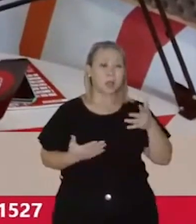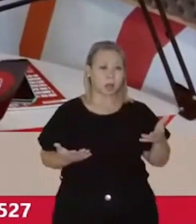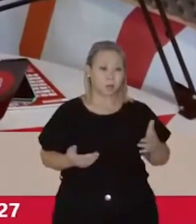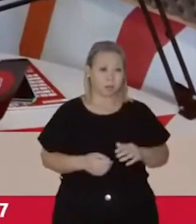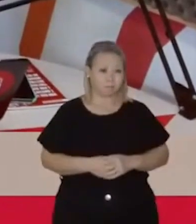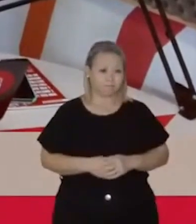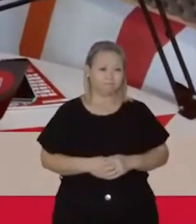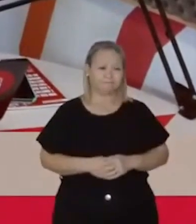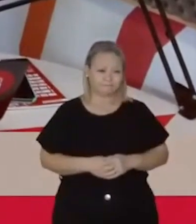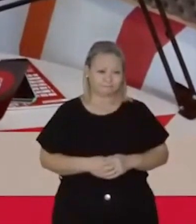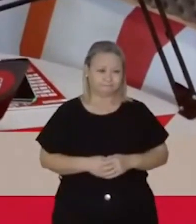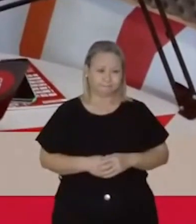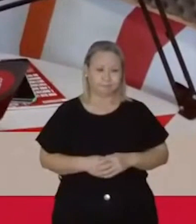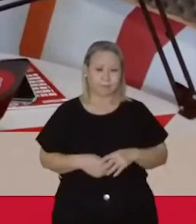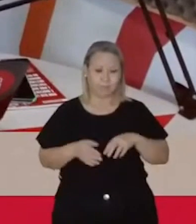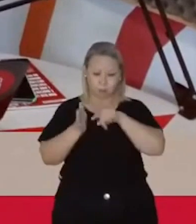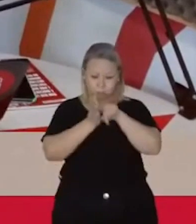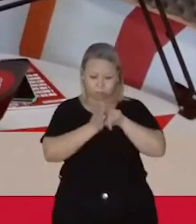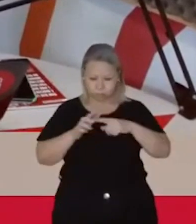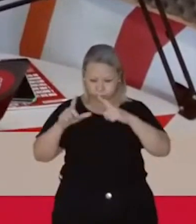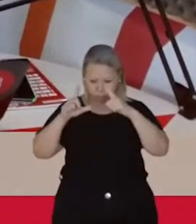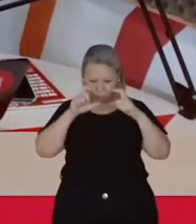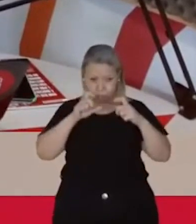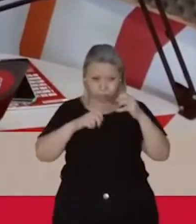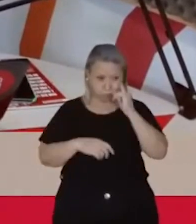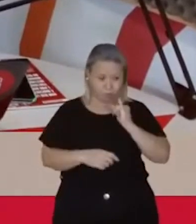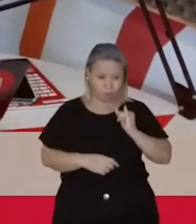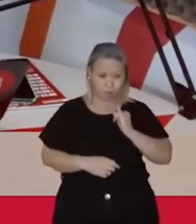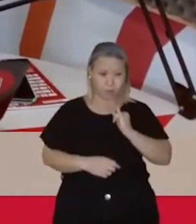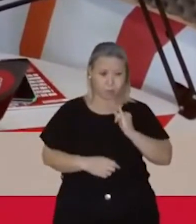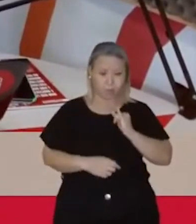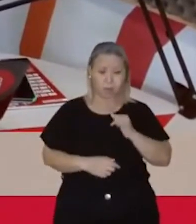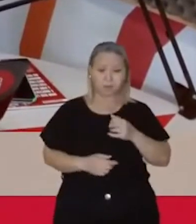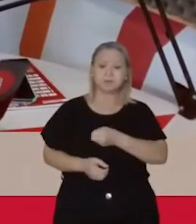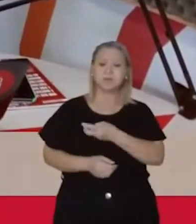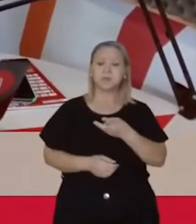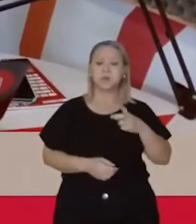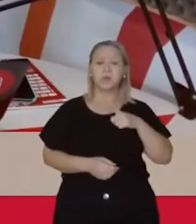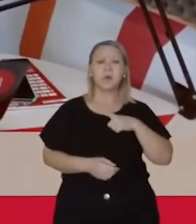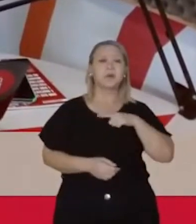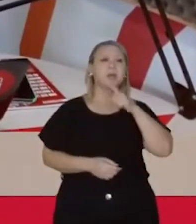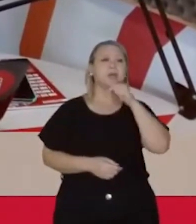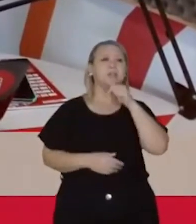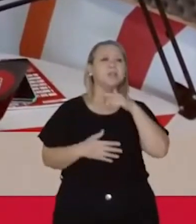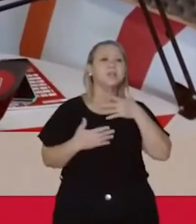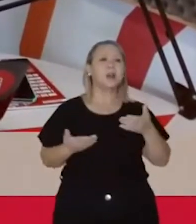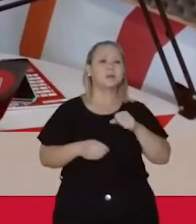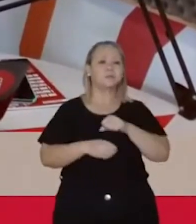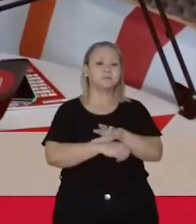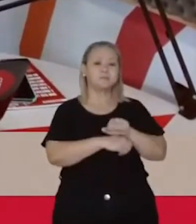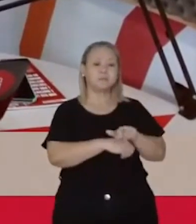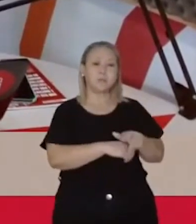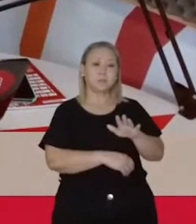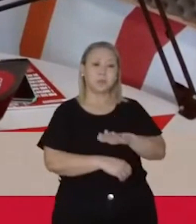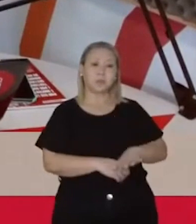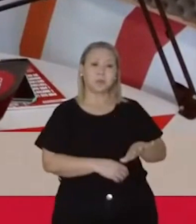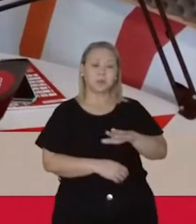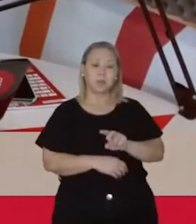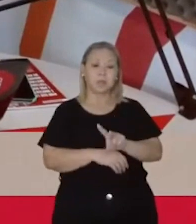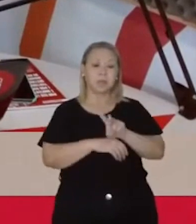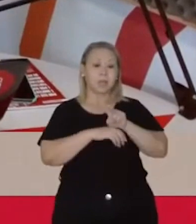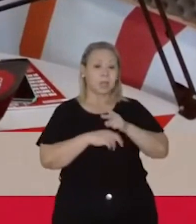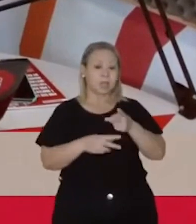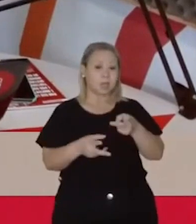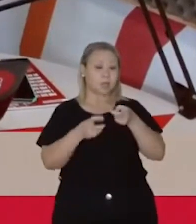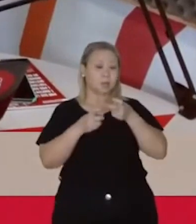tiram fotos, né, imagens, de quanto tem de água disponível. E eles preveem, é